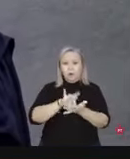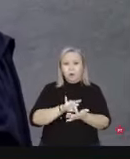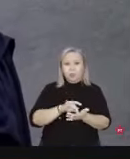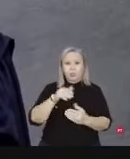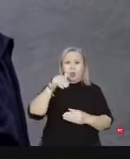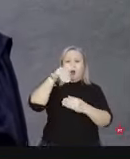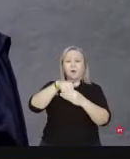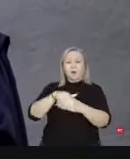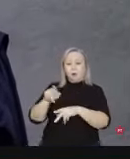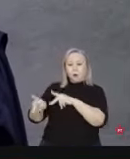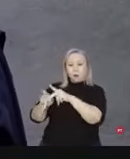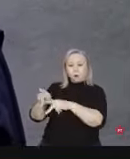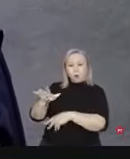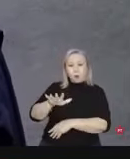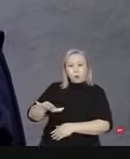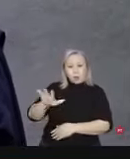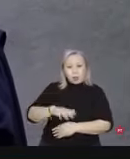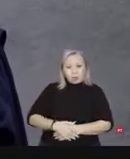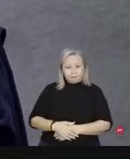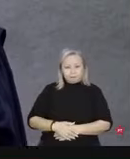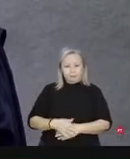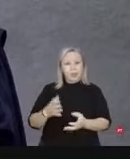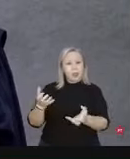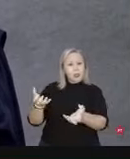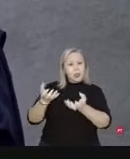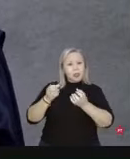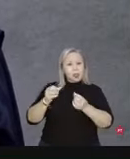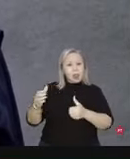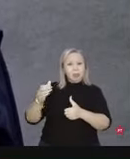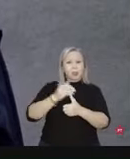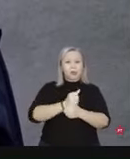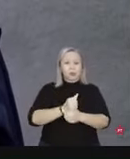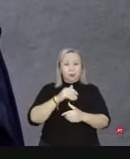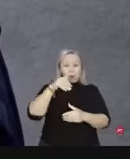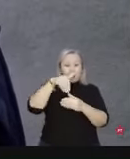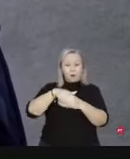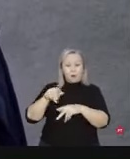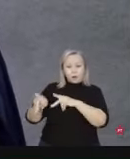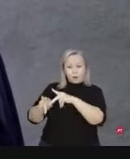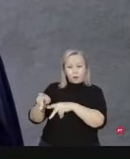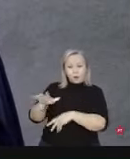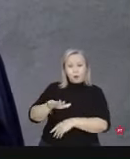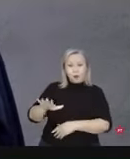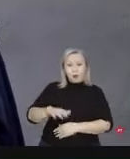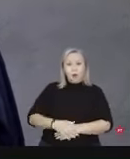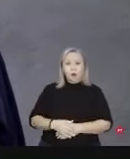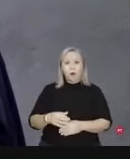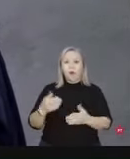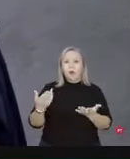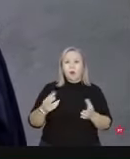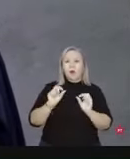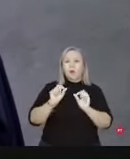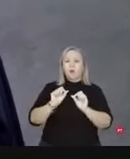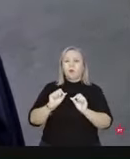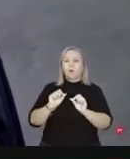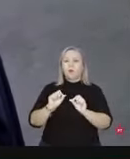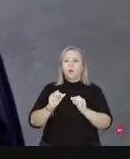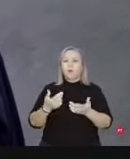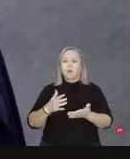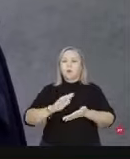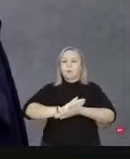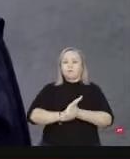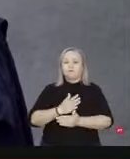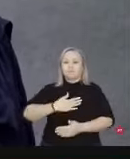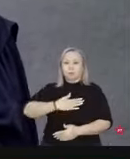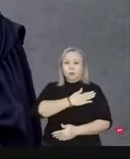voto popular, pretendem substituir o voto popular por um regime de exceção, por uma